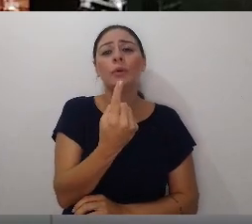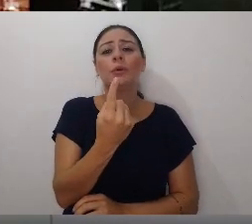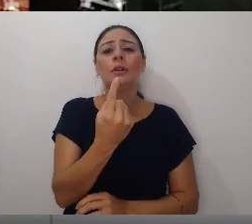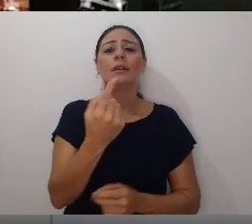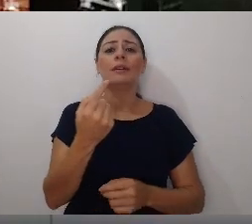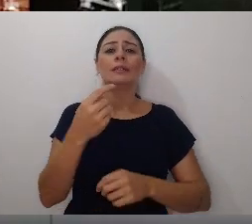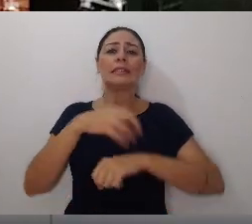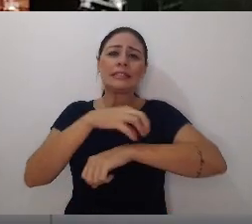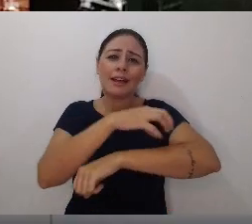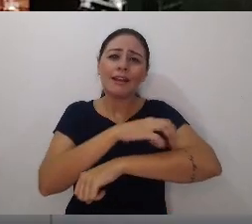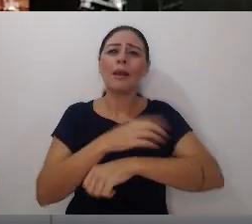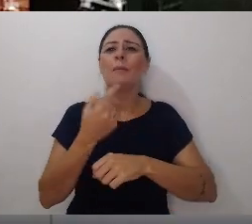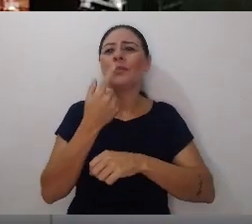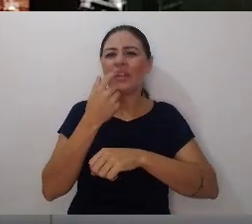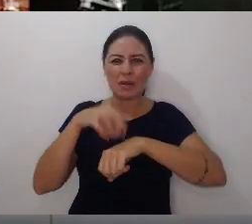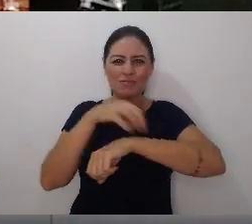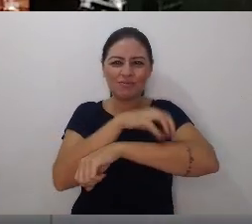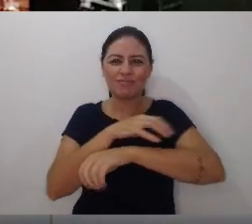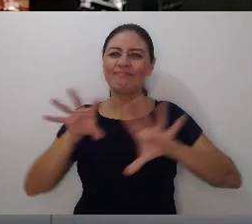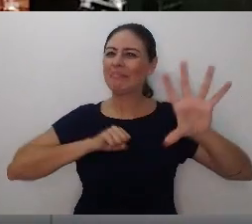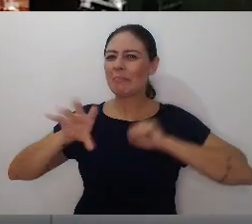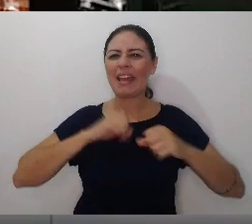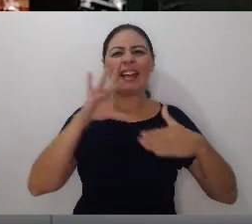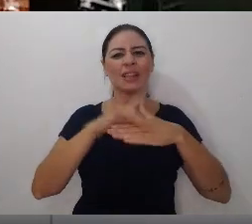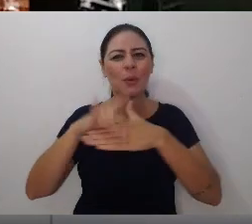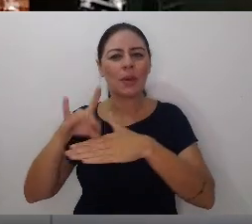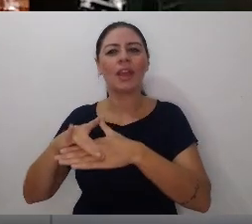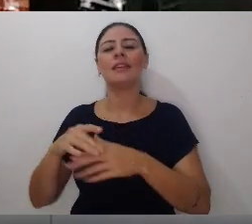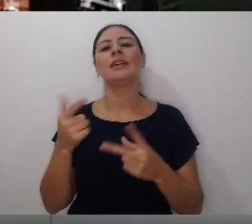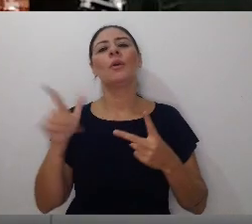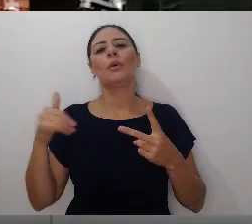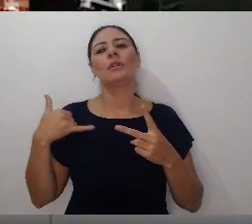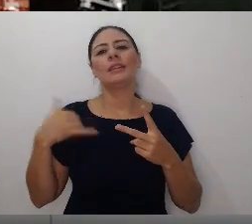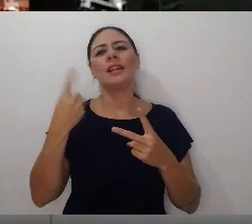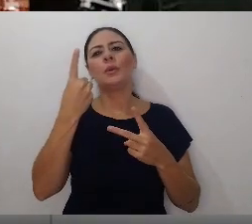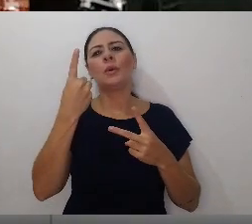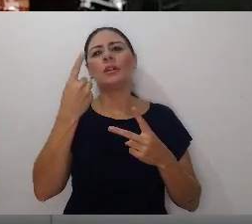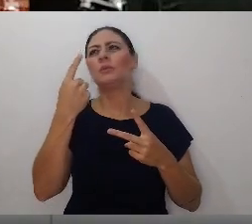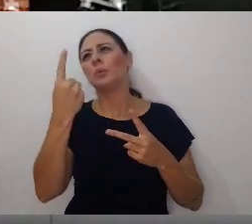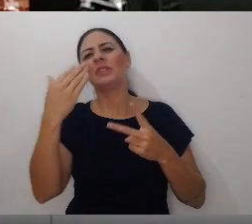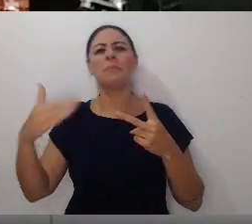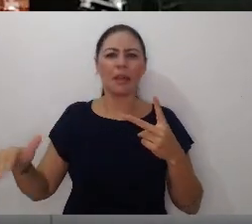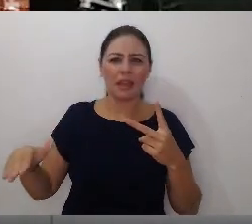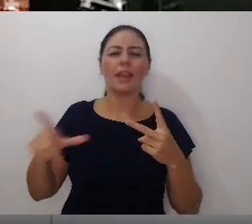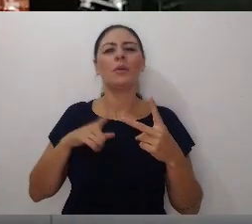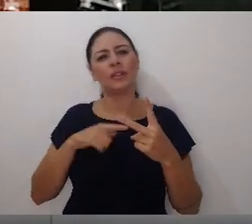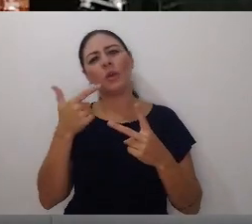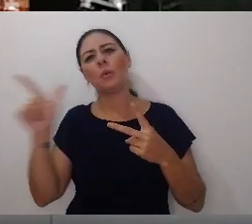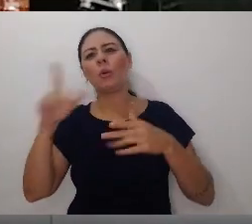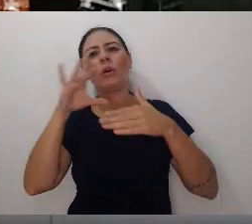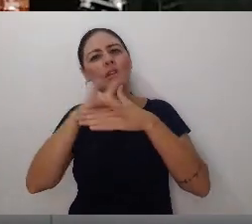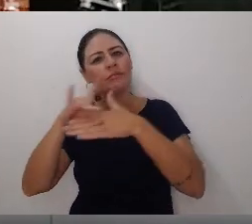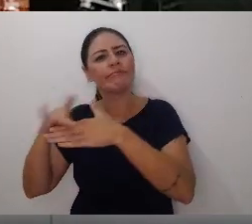as vacinas virais, que é de 1 ano, sarampo, rubéola e cachumba, e a de 1 ano e 3 meses ou 1 ano e meio, que é